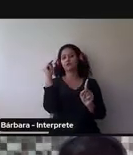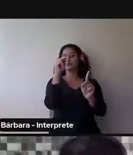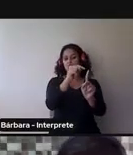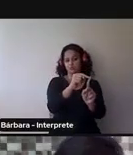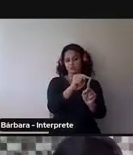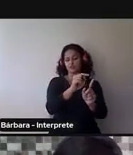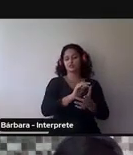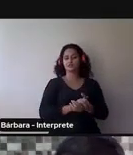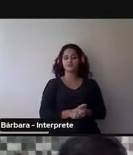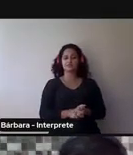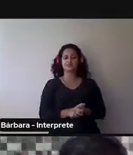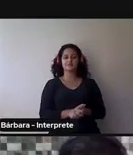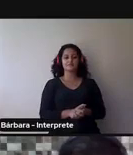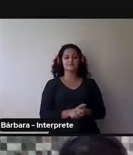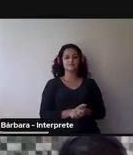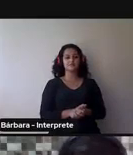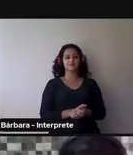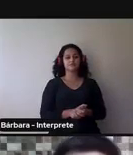importância.